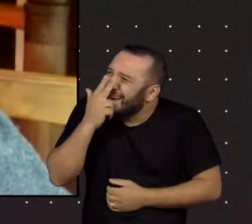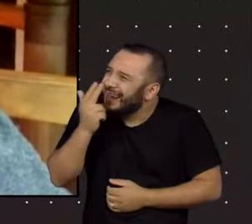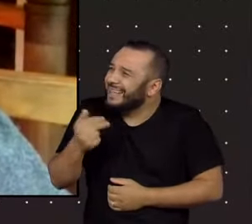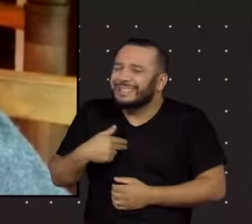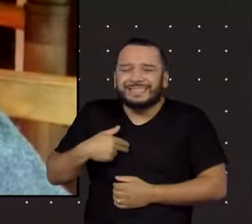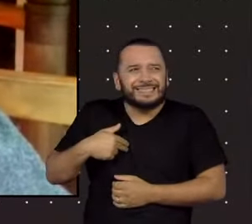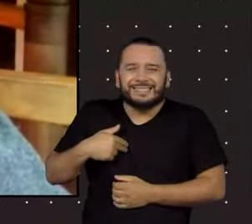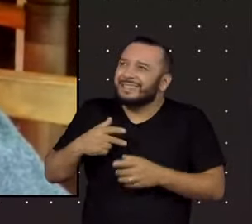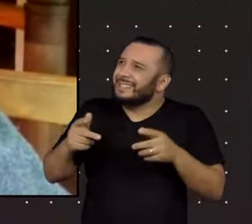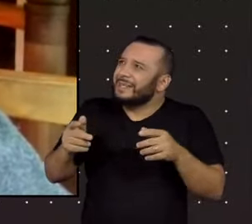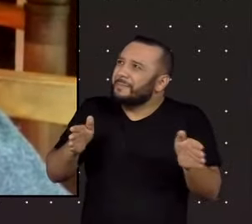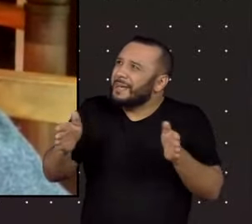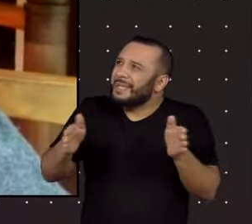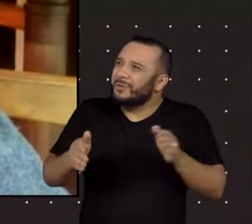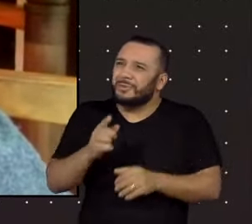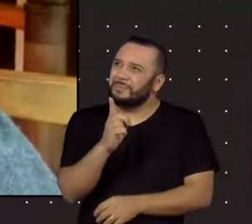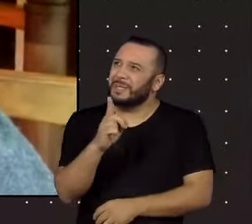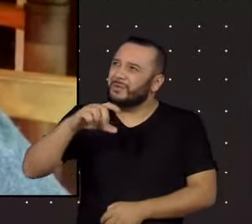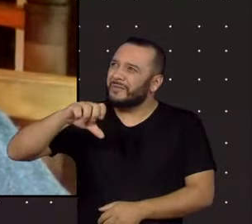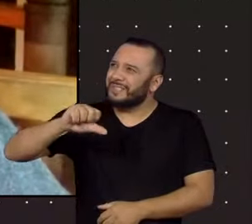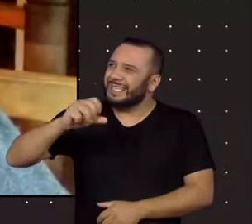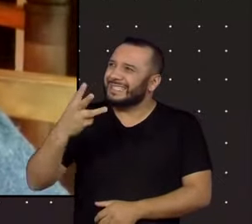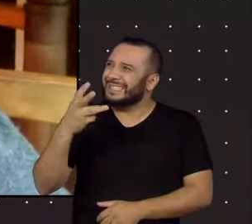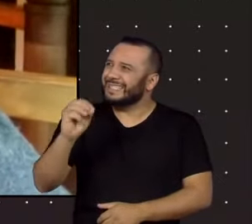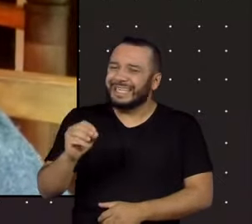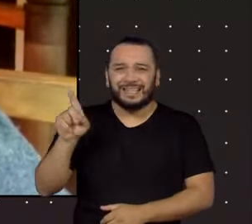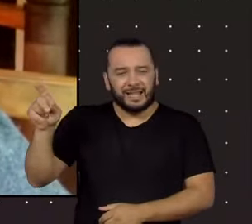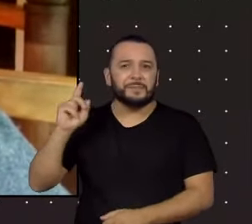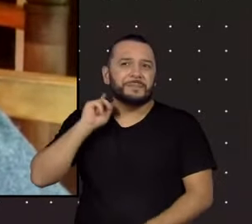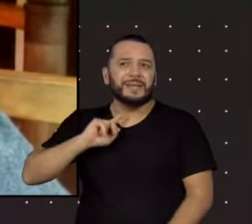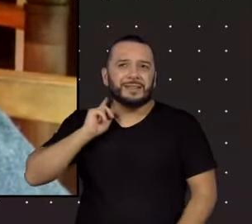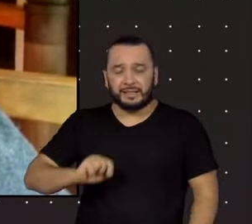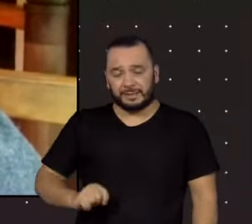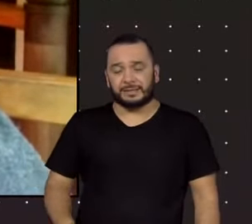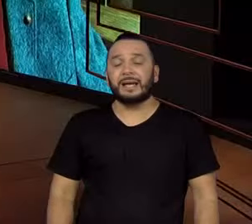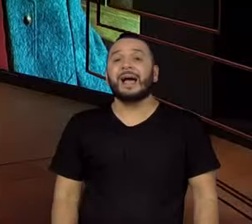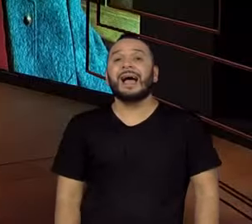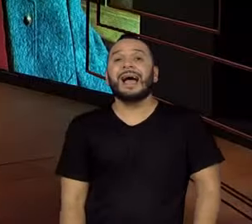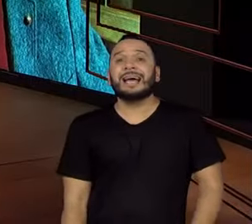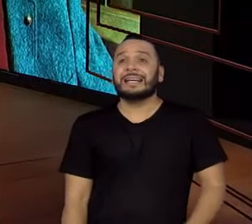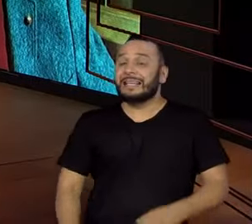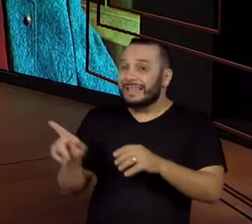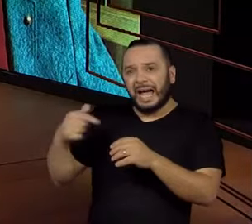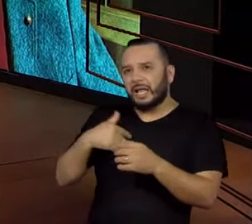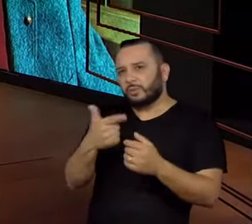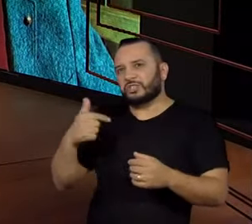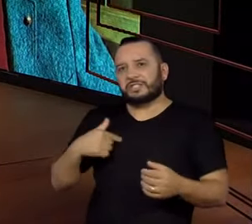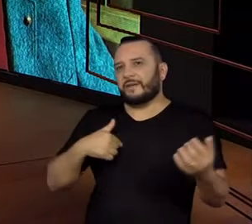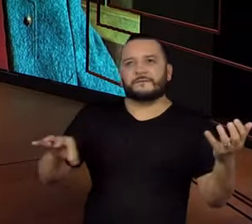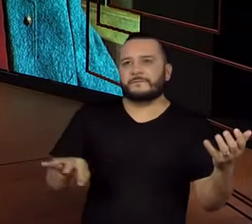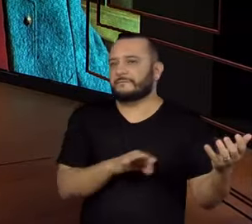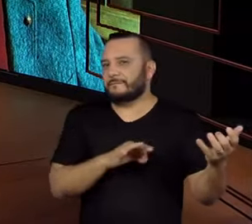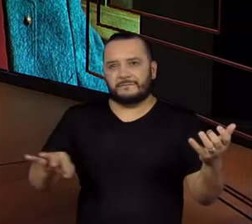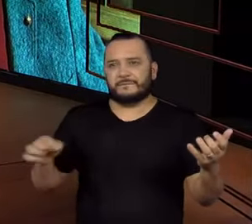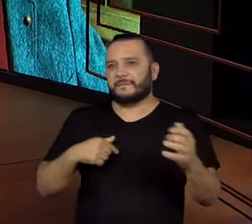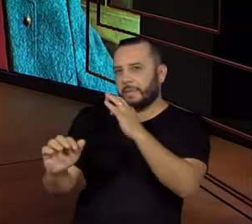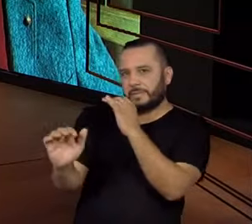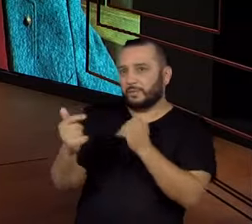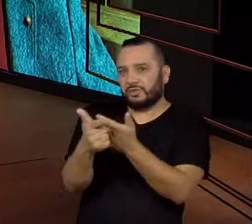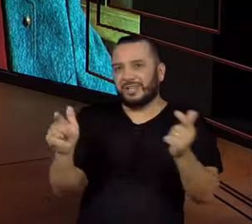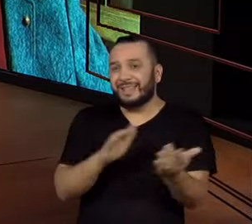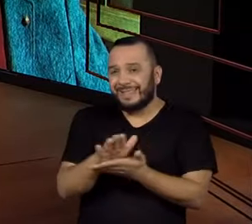dos anos 30. Não tem, aquilo ali você está na Idade Média, propriamente dita, né? Então, lá não tinha violino, trompetinha, não tinha gente cantando, nem